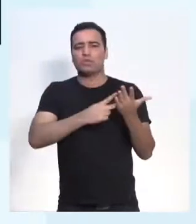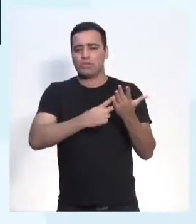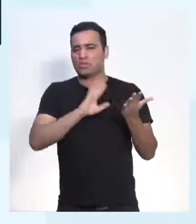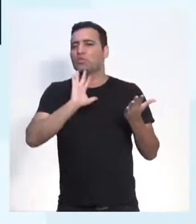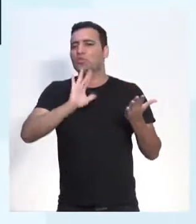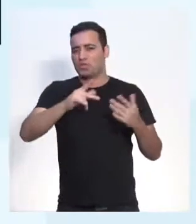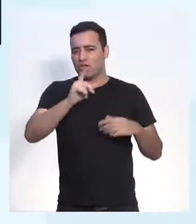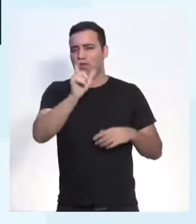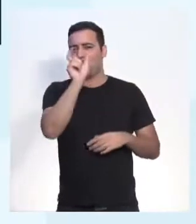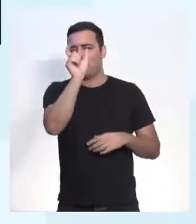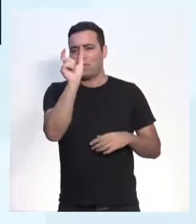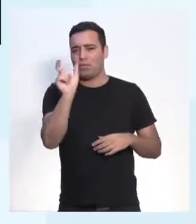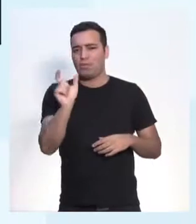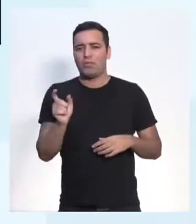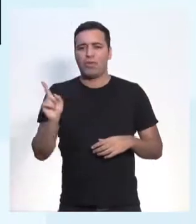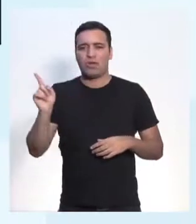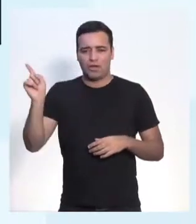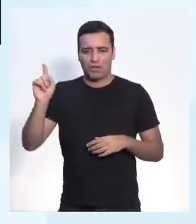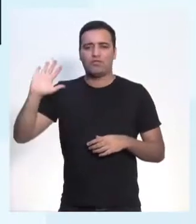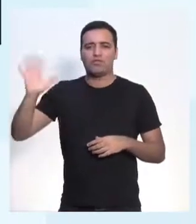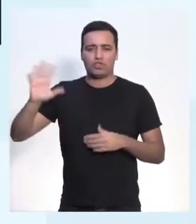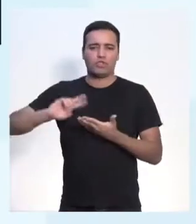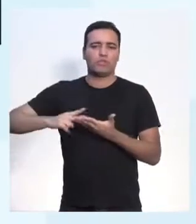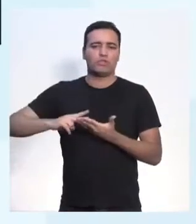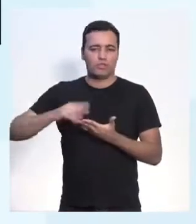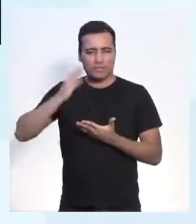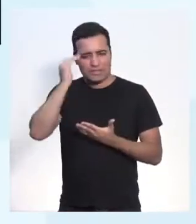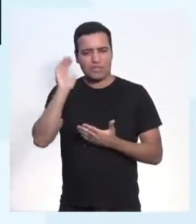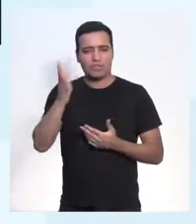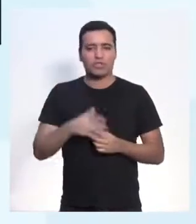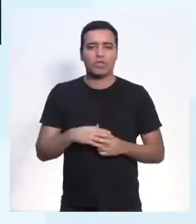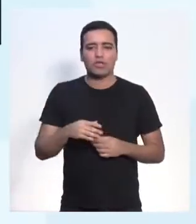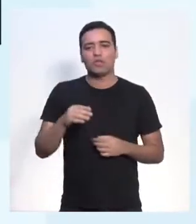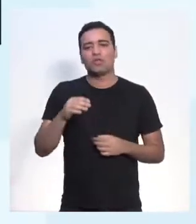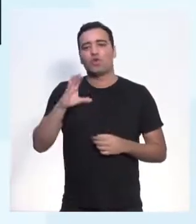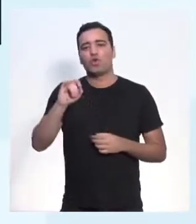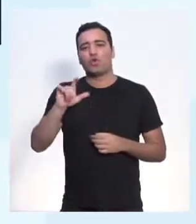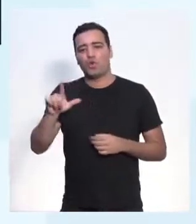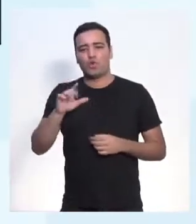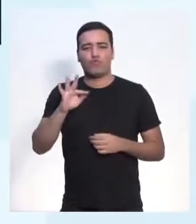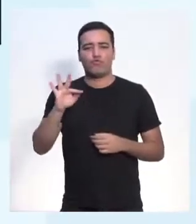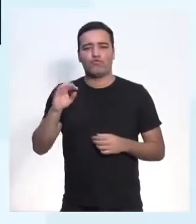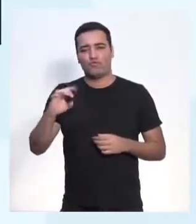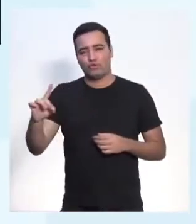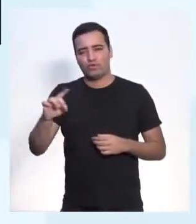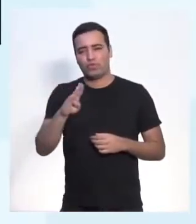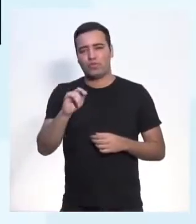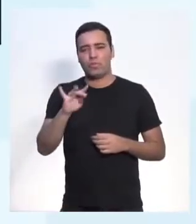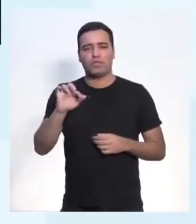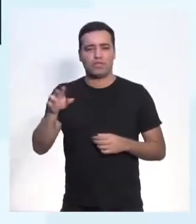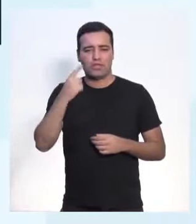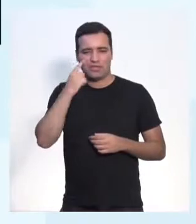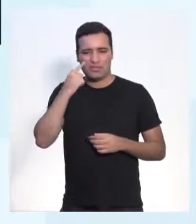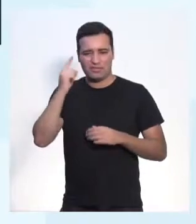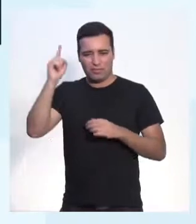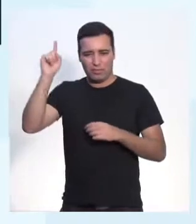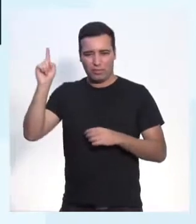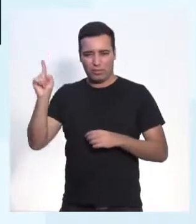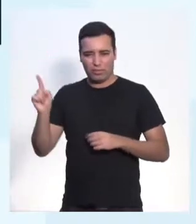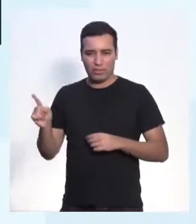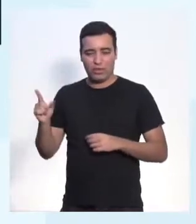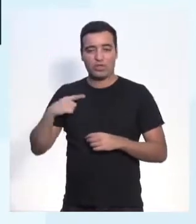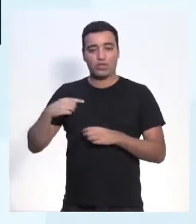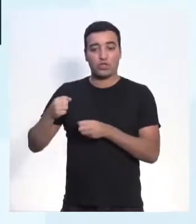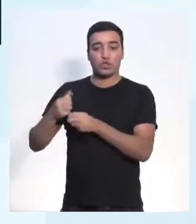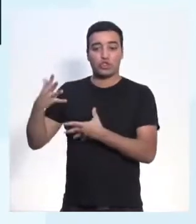vocês, gente, ó, já ajudou demais aí. Então, vocês têm aí biomass, propane, coal, food, battery e fotossíntese. A gente vai deixar o